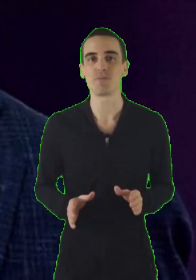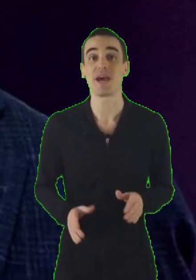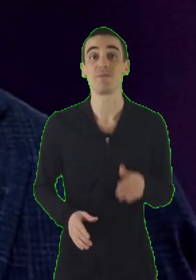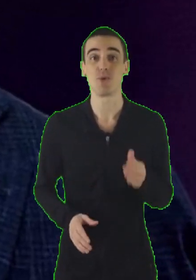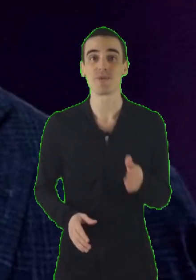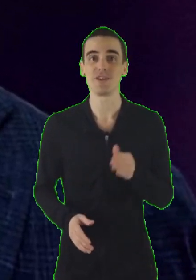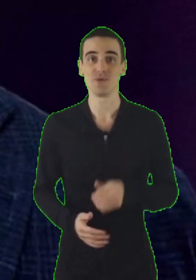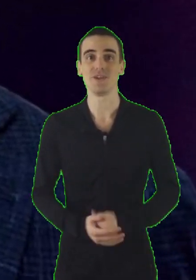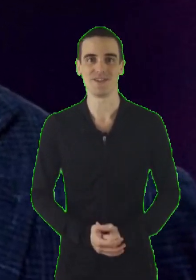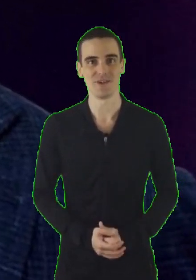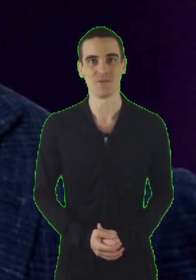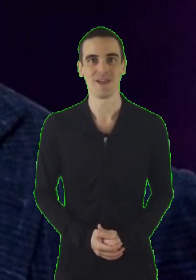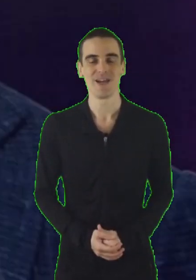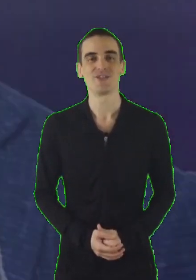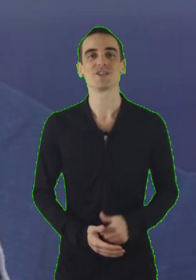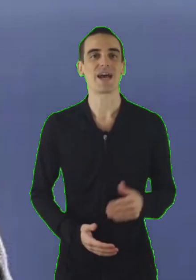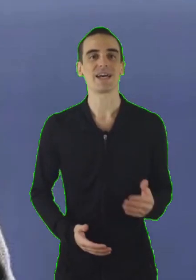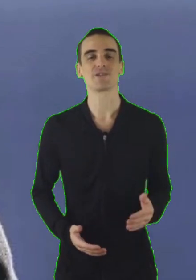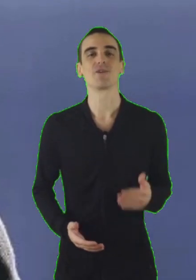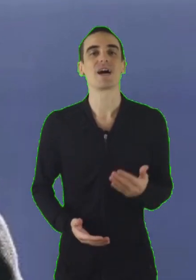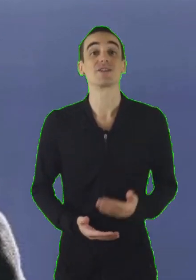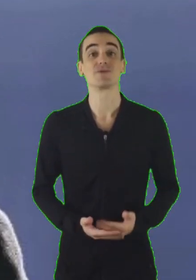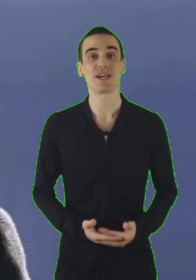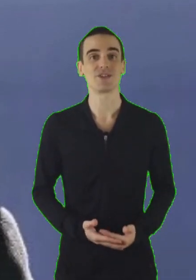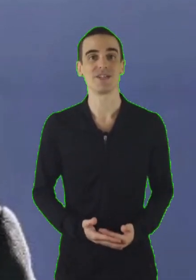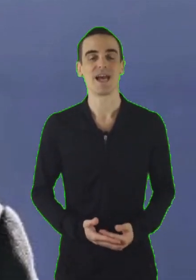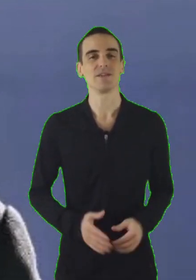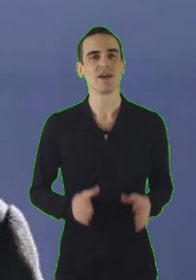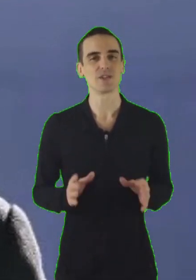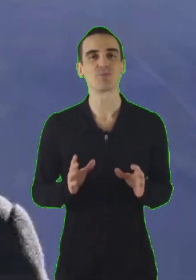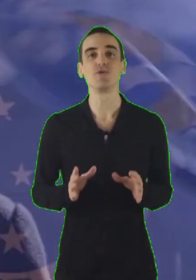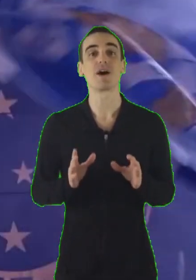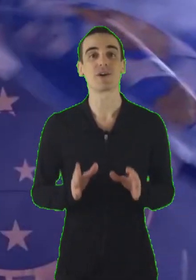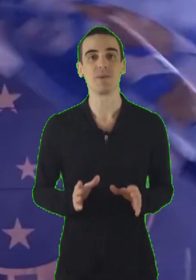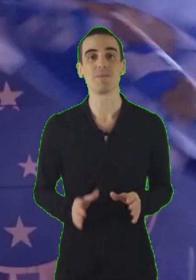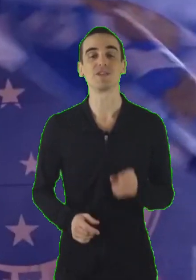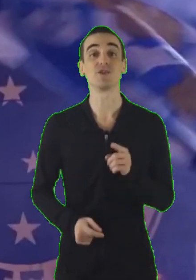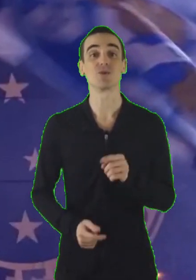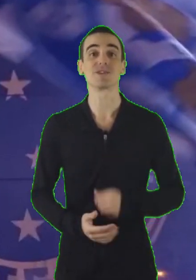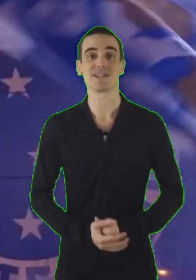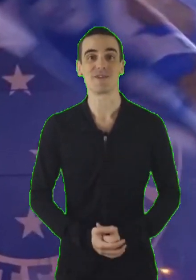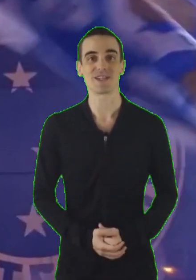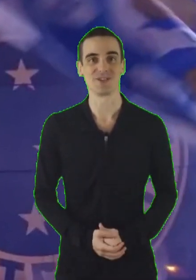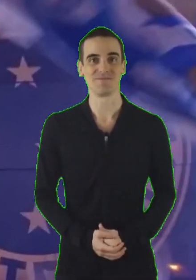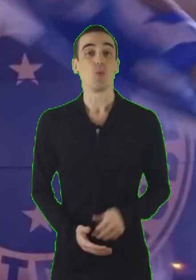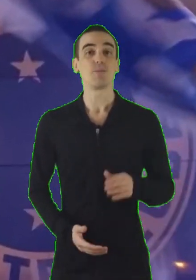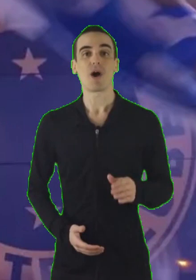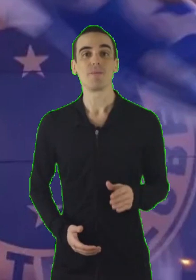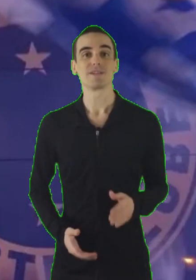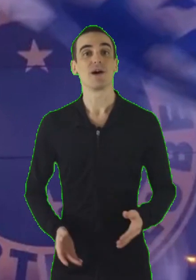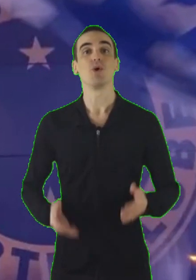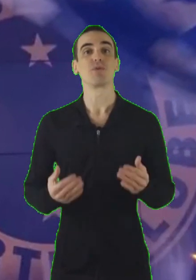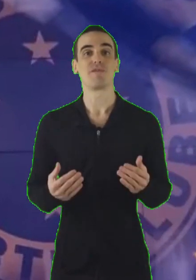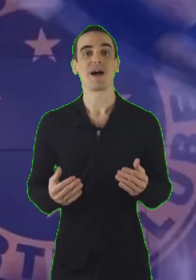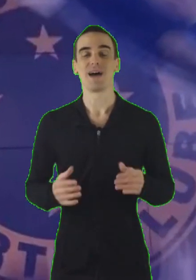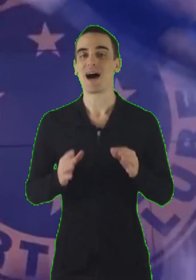diretoria não priorize nomes mais badalados, um nome passou a ser estudado nos bastidores do clube mineiro. Para não perder as últimas notícias do Cruzeiro em primeira